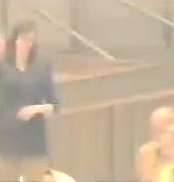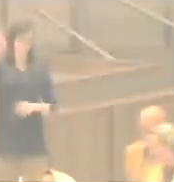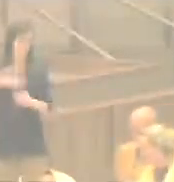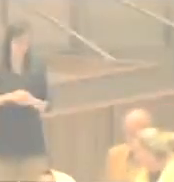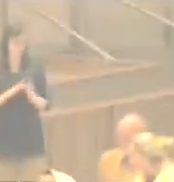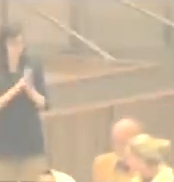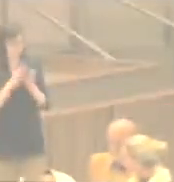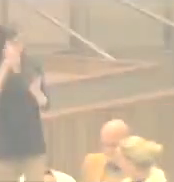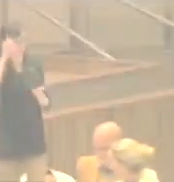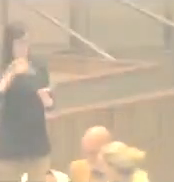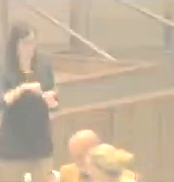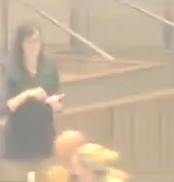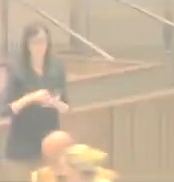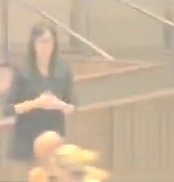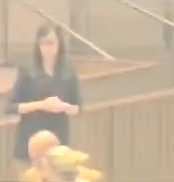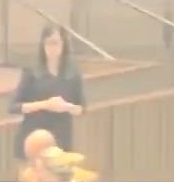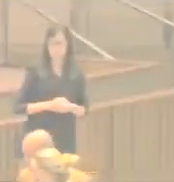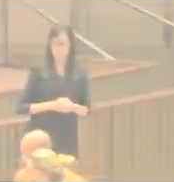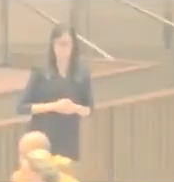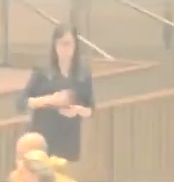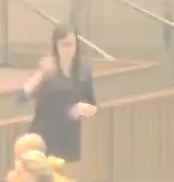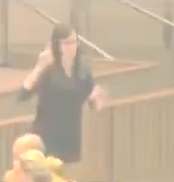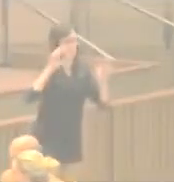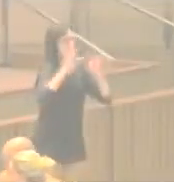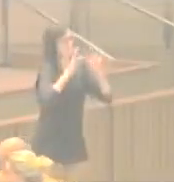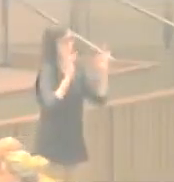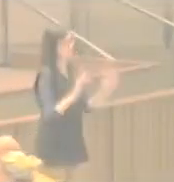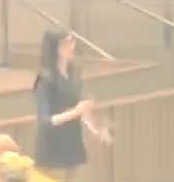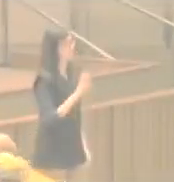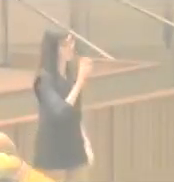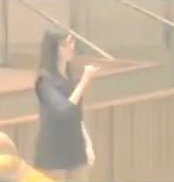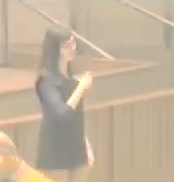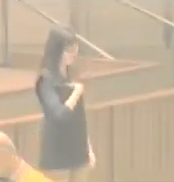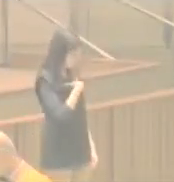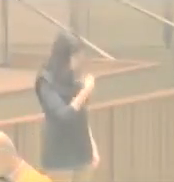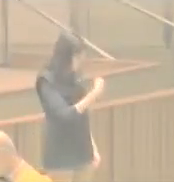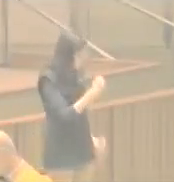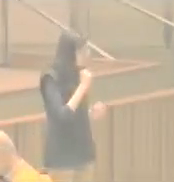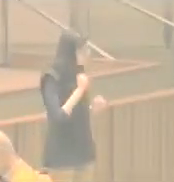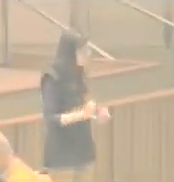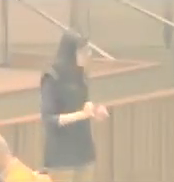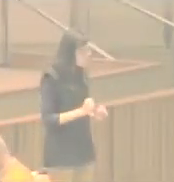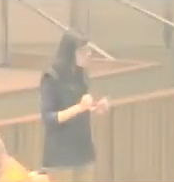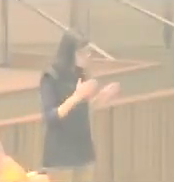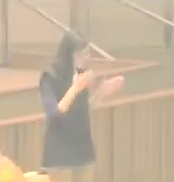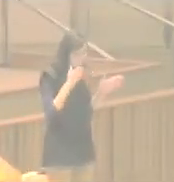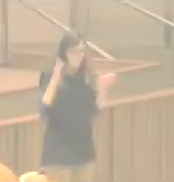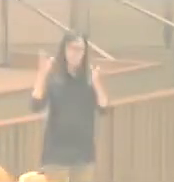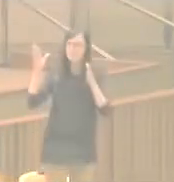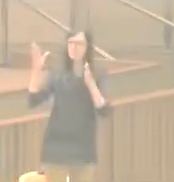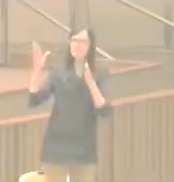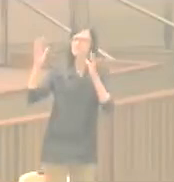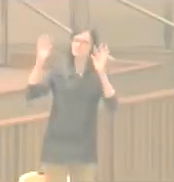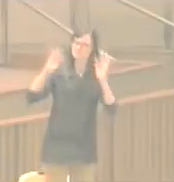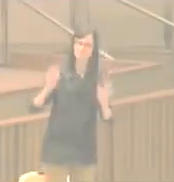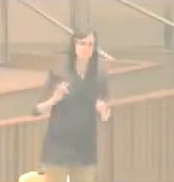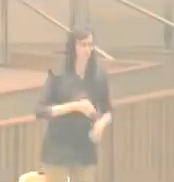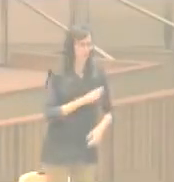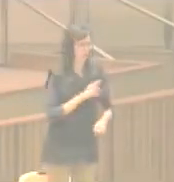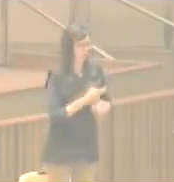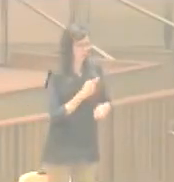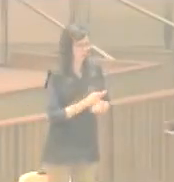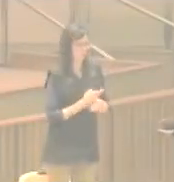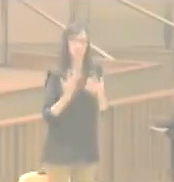Deus. Deus se alegra quando os filhos dele podem ouvir a voz do Senhor e não endurecem o